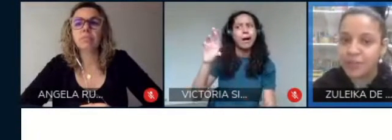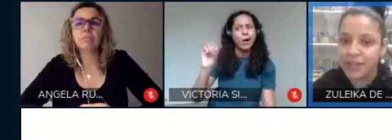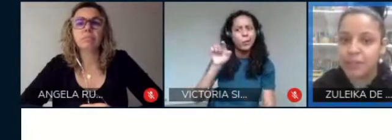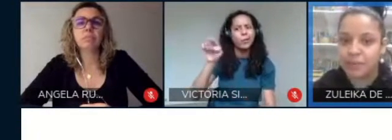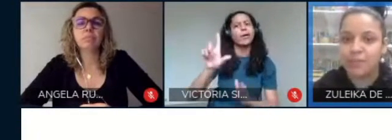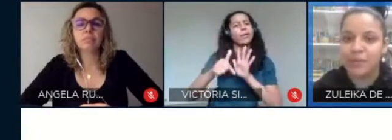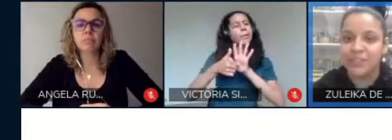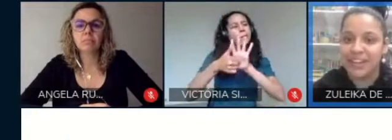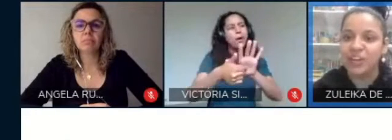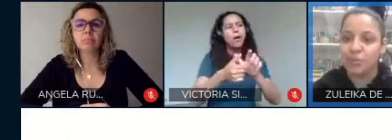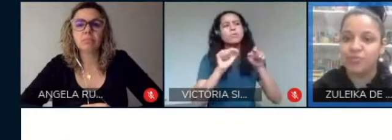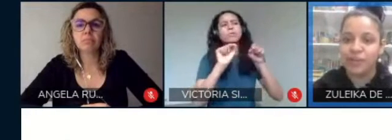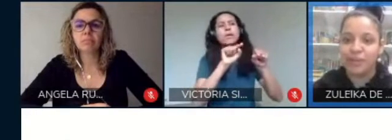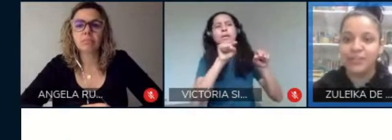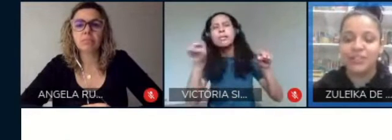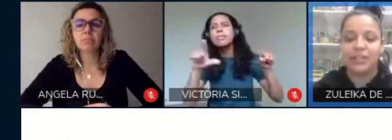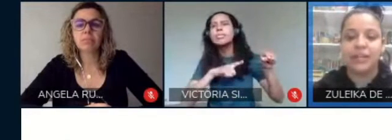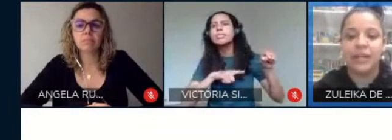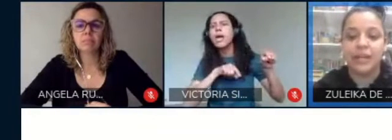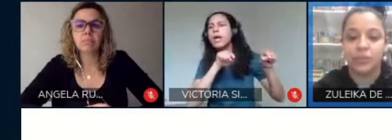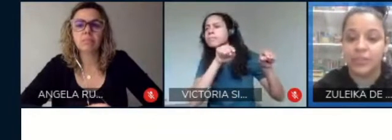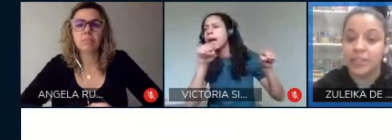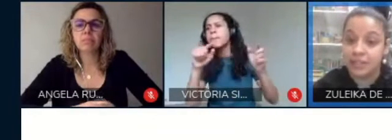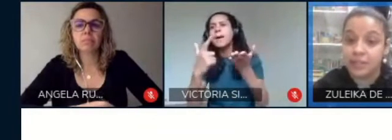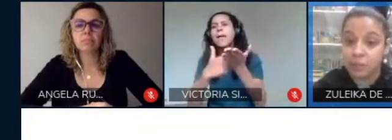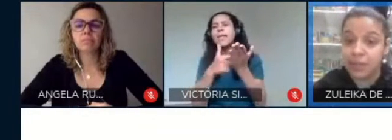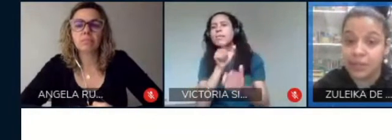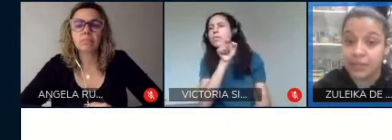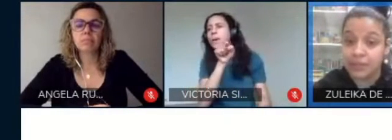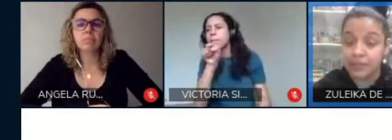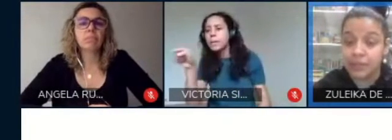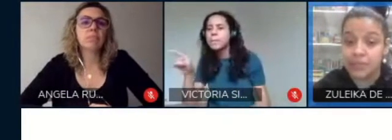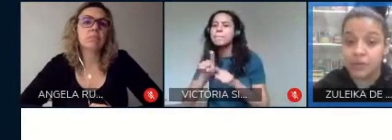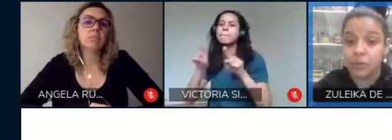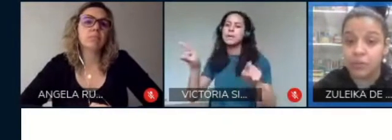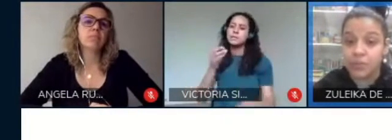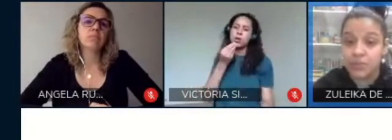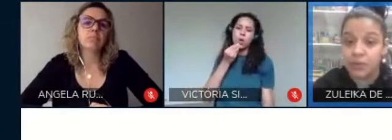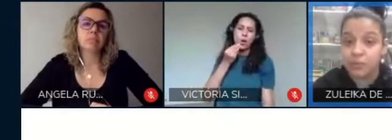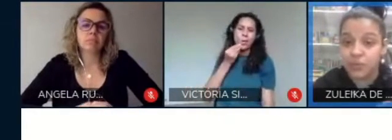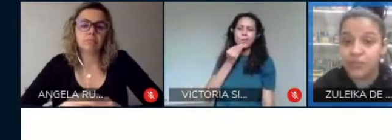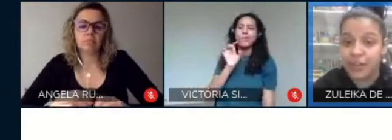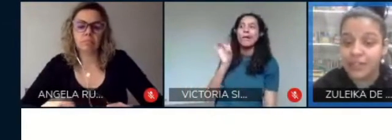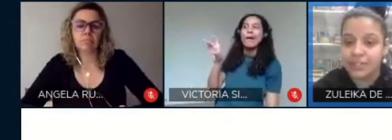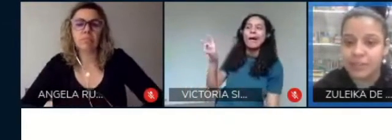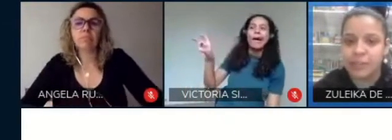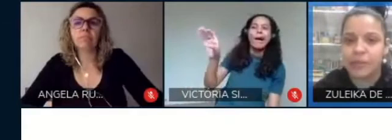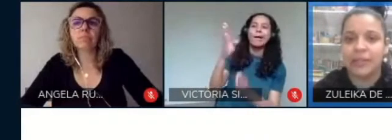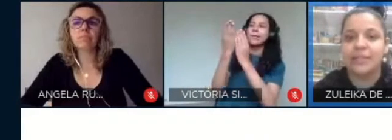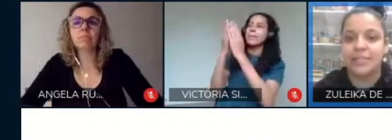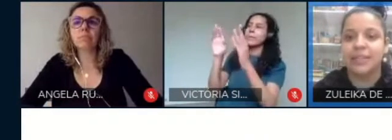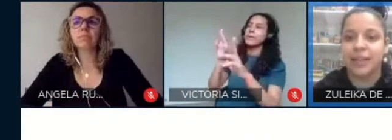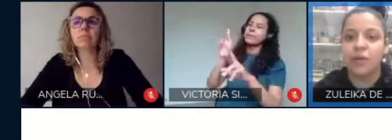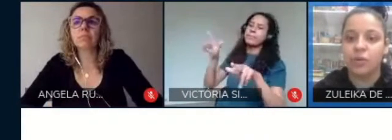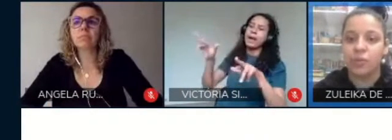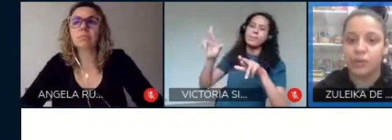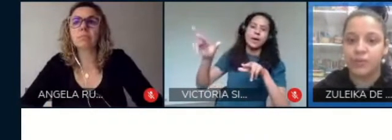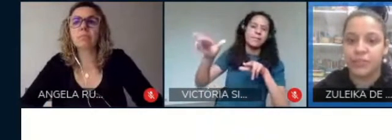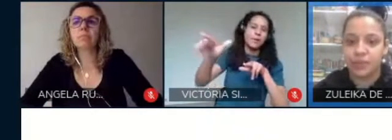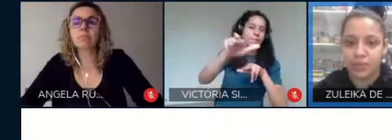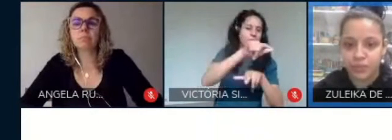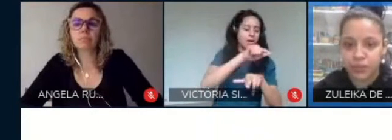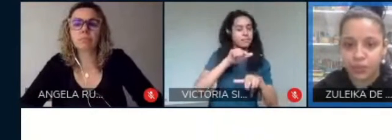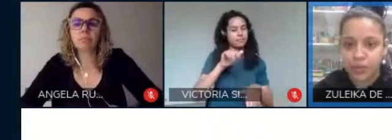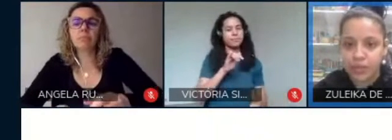isso varia de biblioteca para biblioteca, obviamente, né? Todas elas são são diferentes da Biblioteca